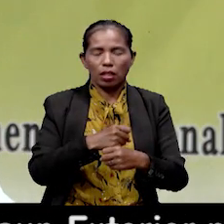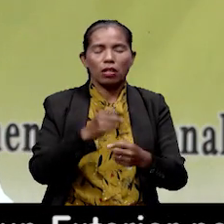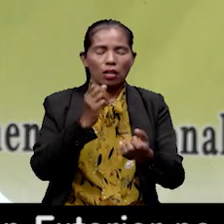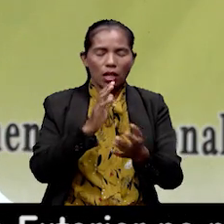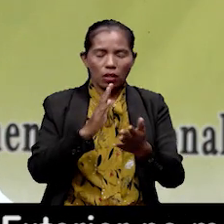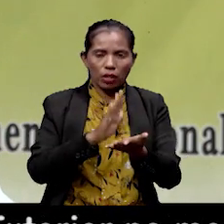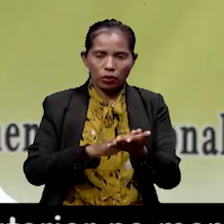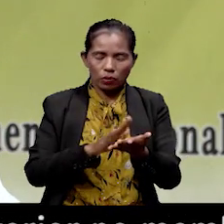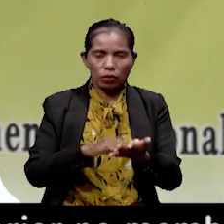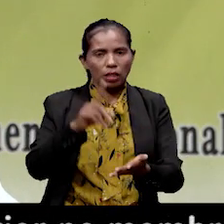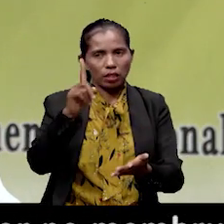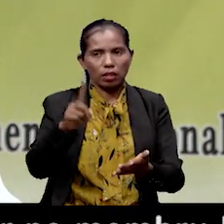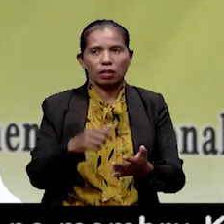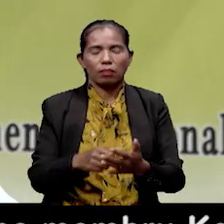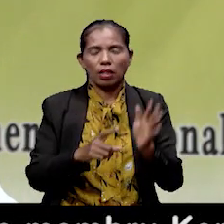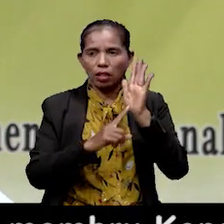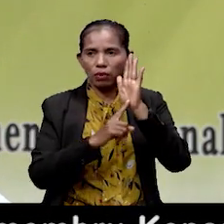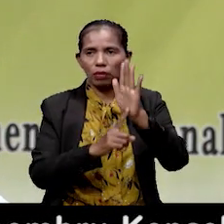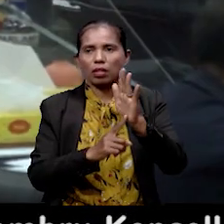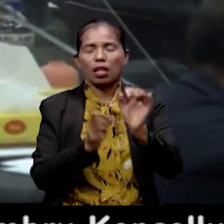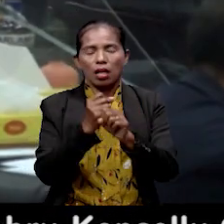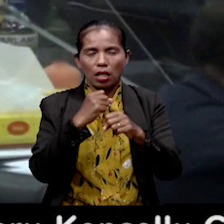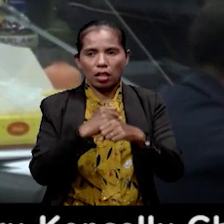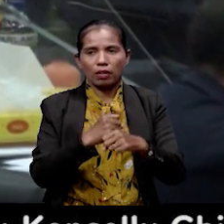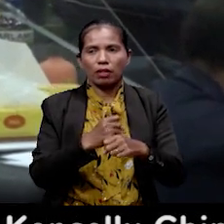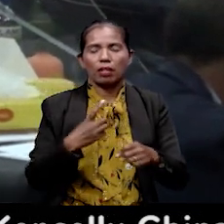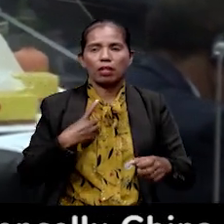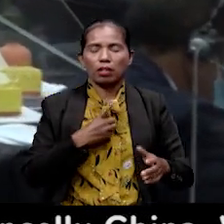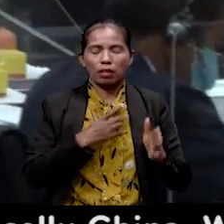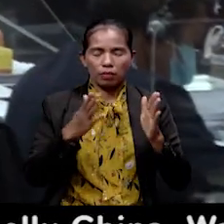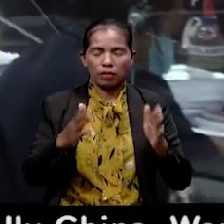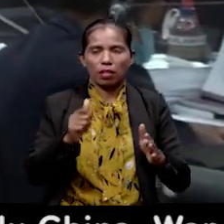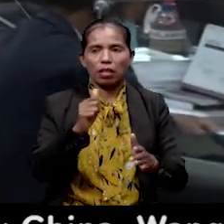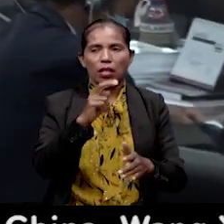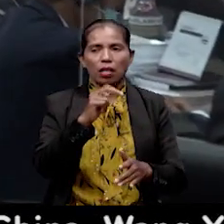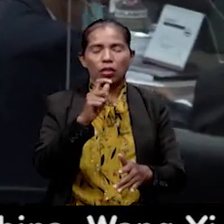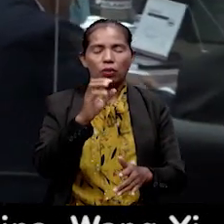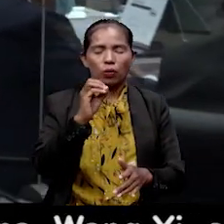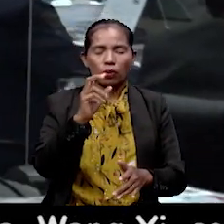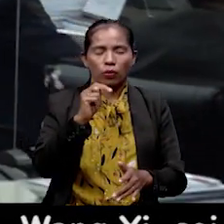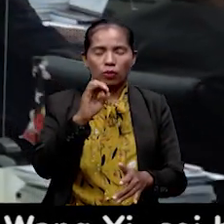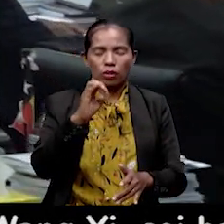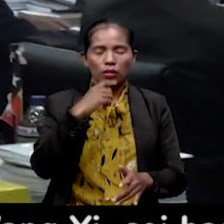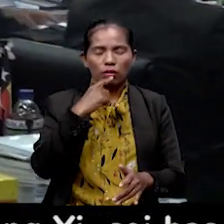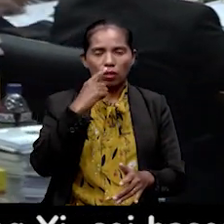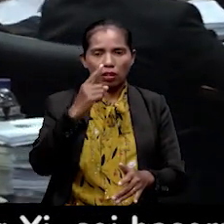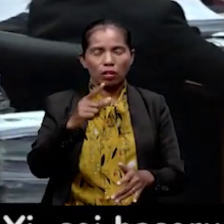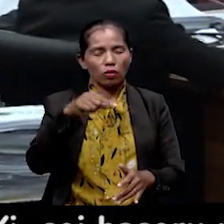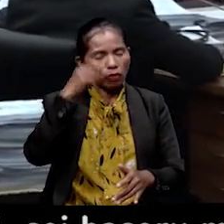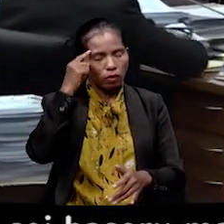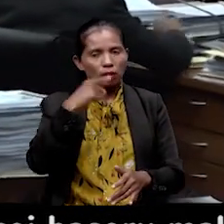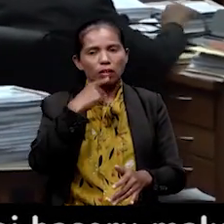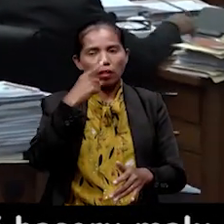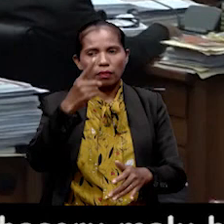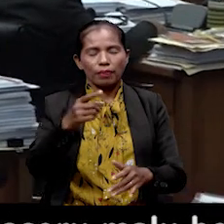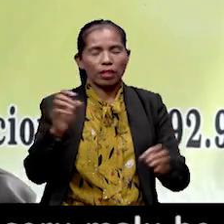Ida, Atuem Bela Hatudo, Catac Haloduni. Deputado da oposição Antônio da Conceição mas crítica macas governante Sira, nebe